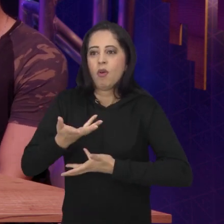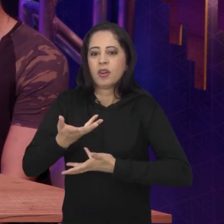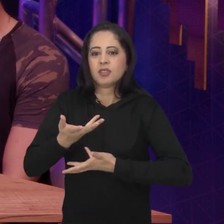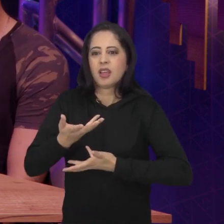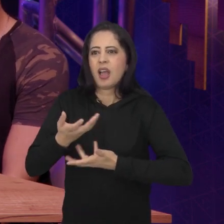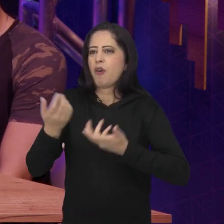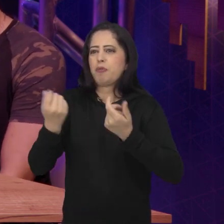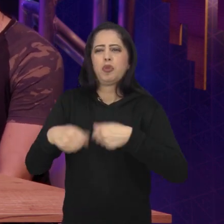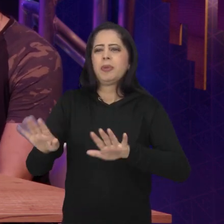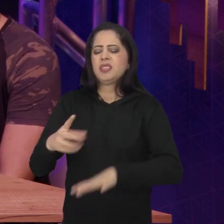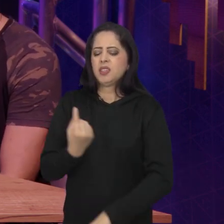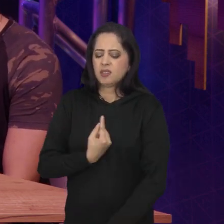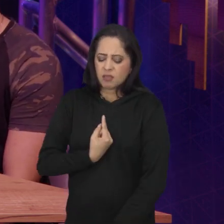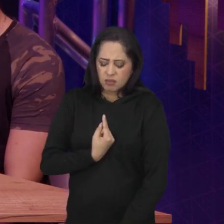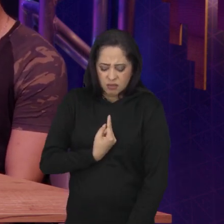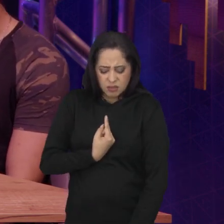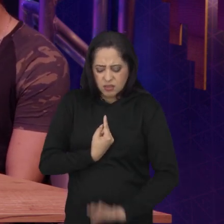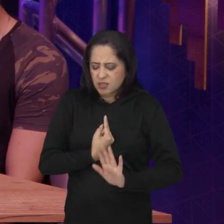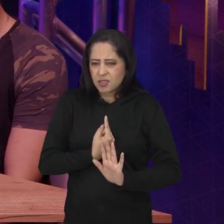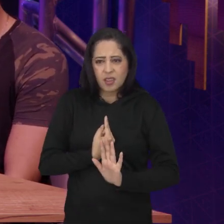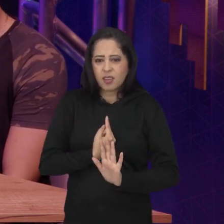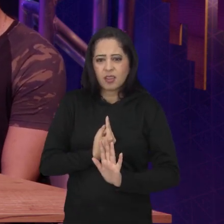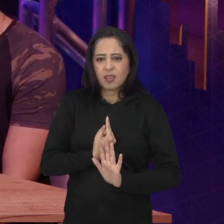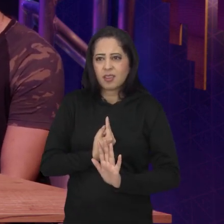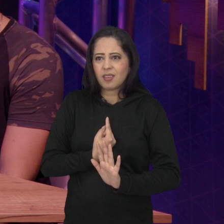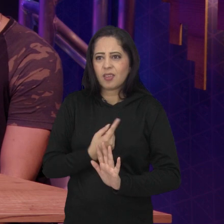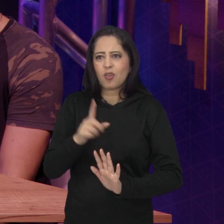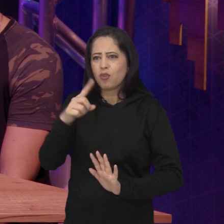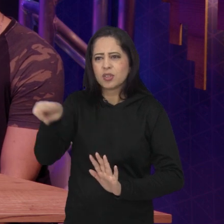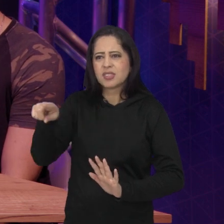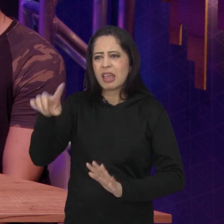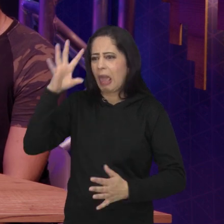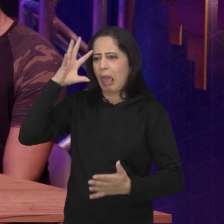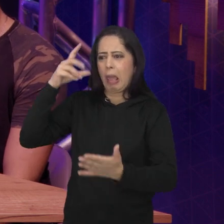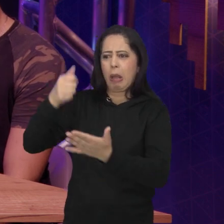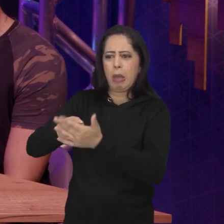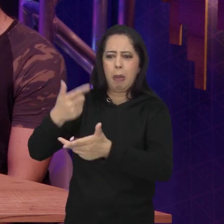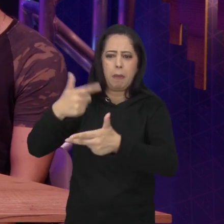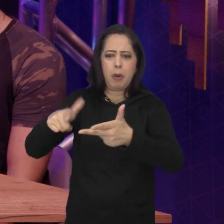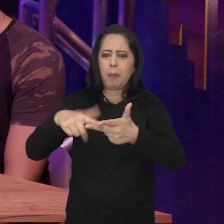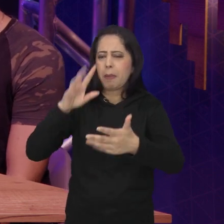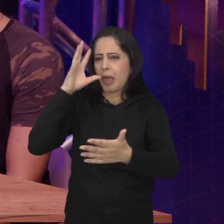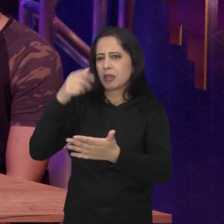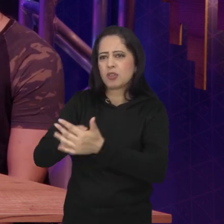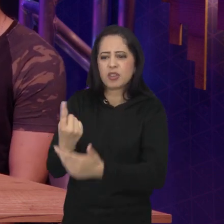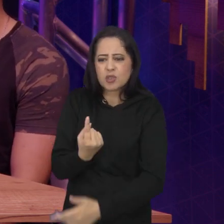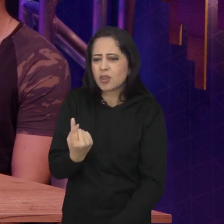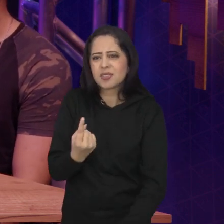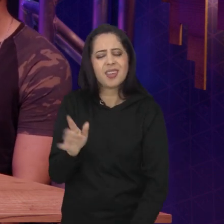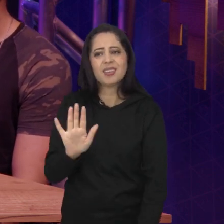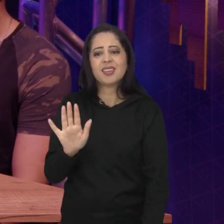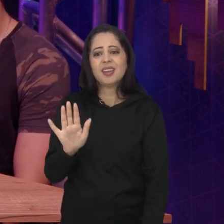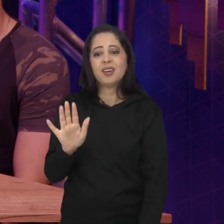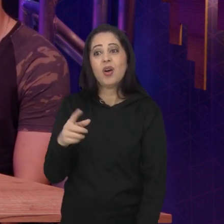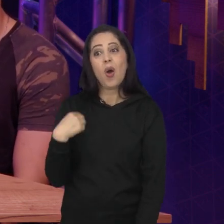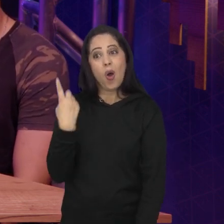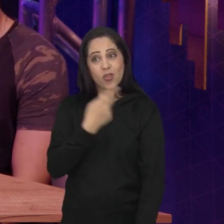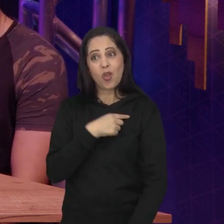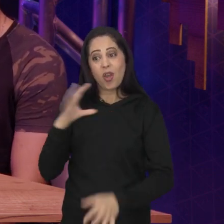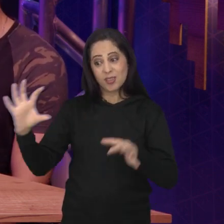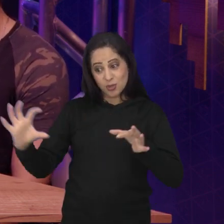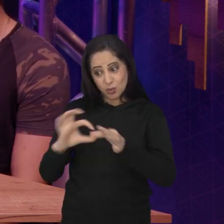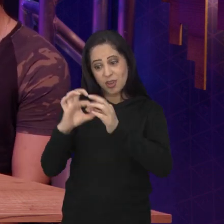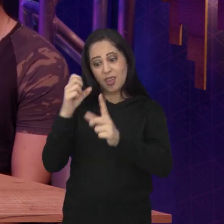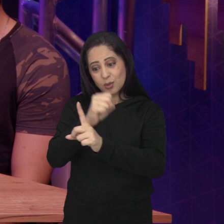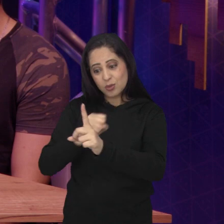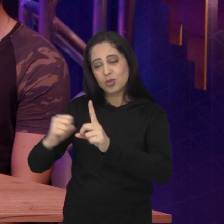se abrir, buscar ajuda. Você não precisa resolver tudo sozinho. Aliás, você não tem que resolver tudo sozinho. A gente está